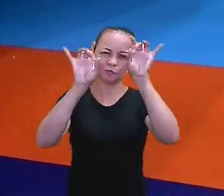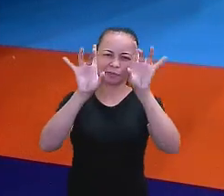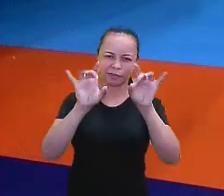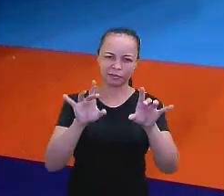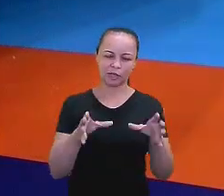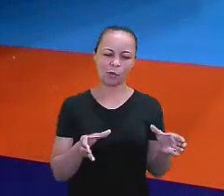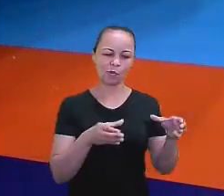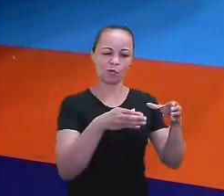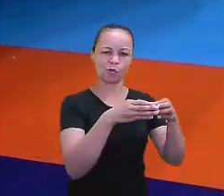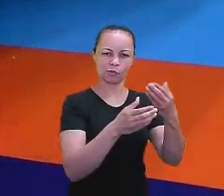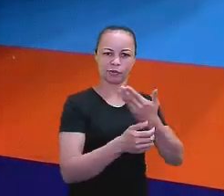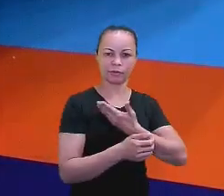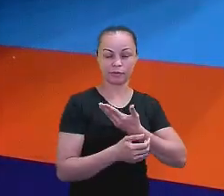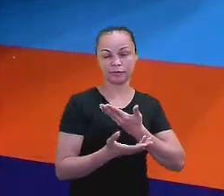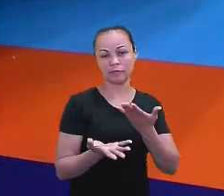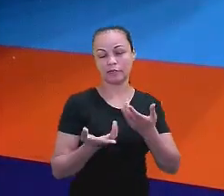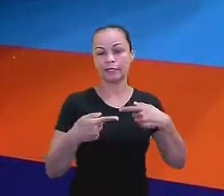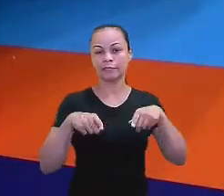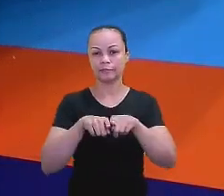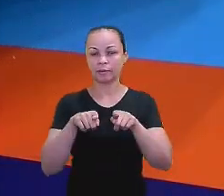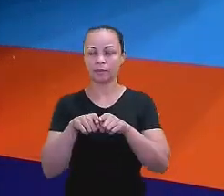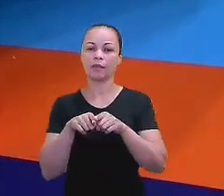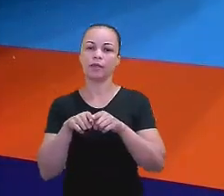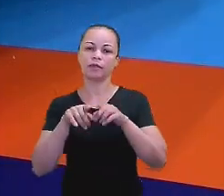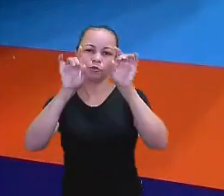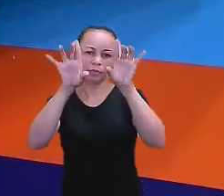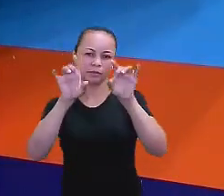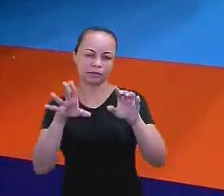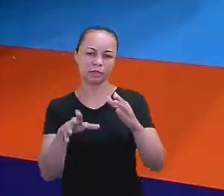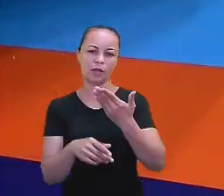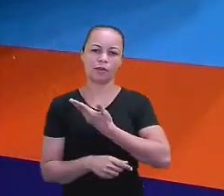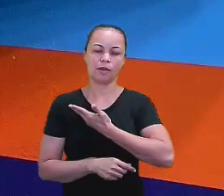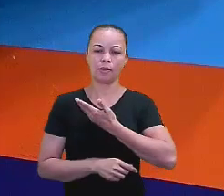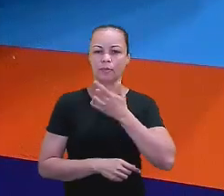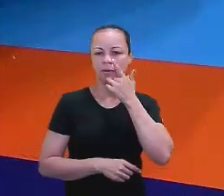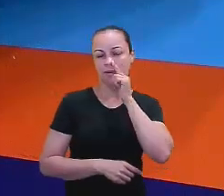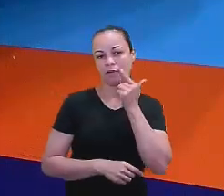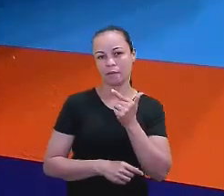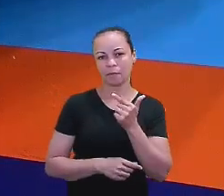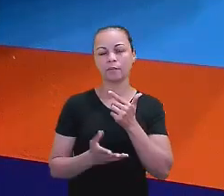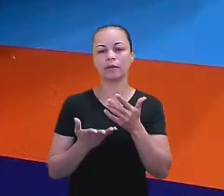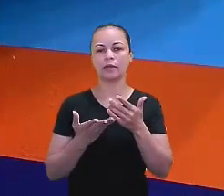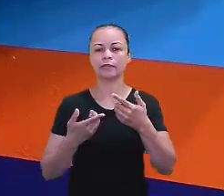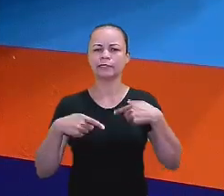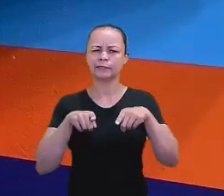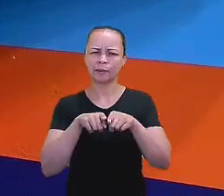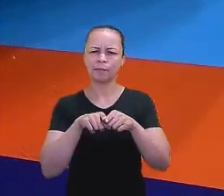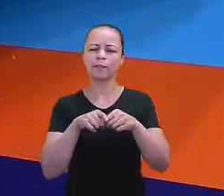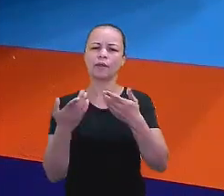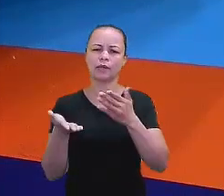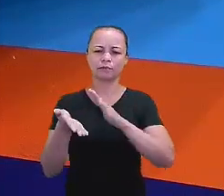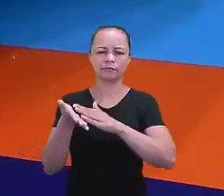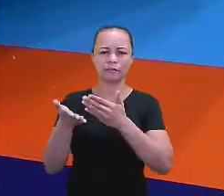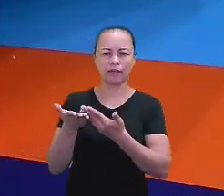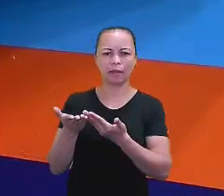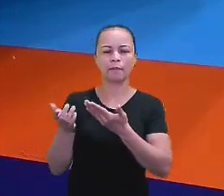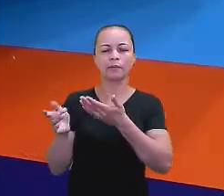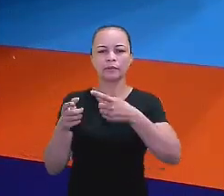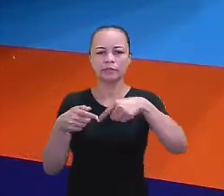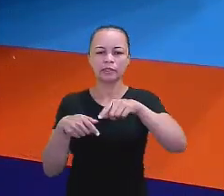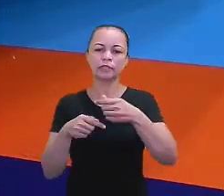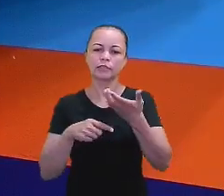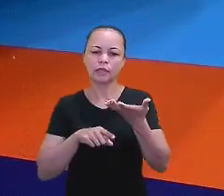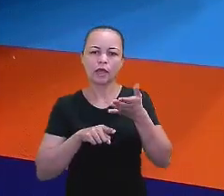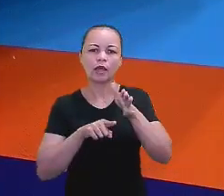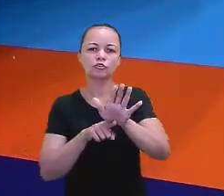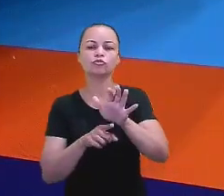produção, em especial também a minha amiga Bárbara, porque isso aqui só é possível também graças a ela, porque ela é uma grande mediadora, né? Ela é aquela que